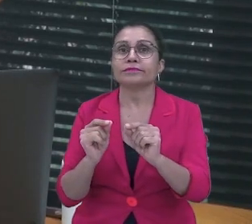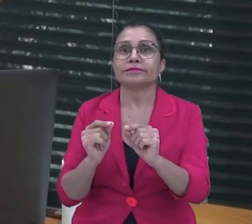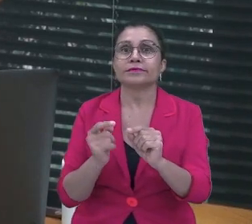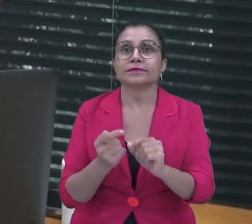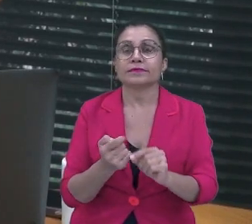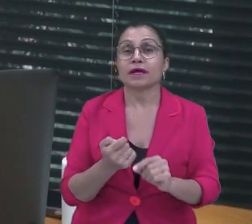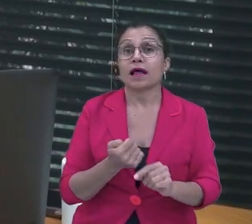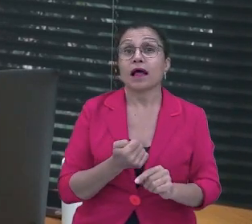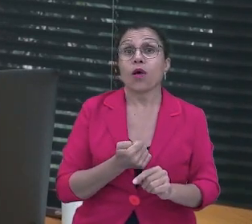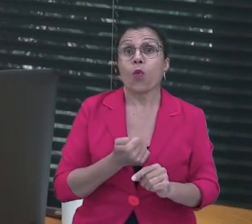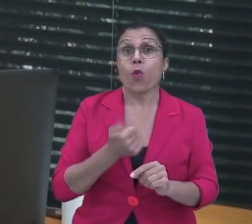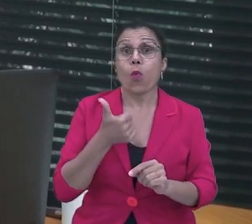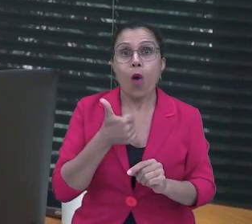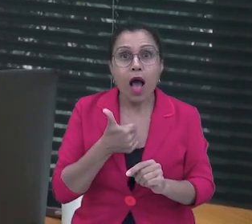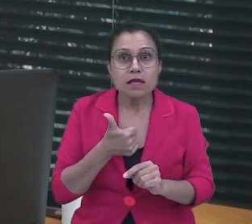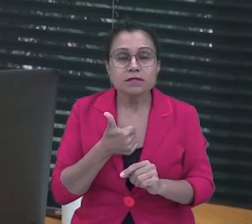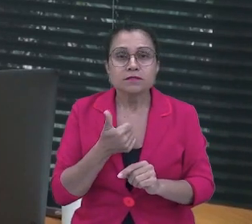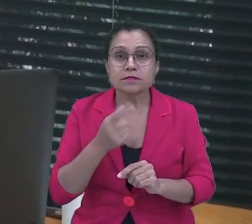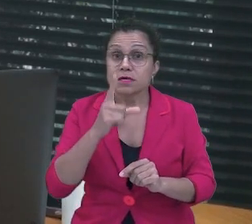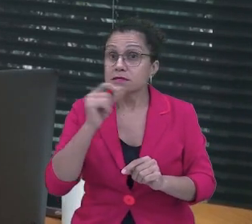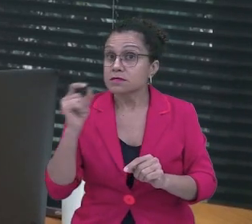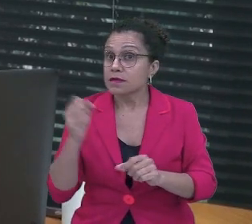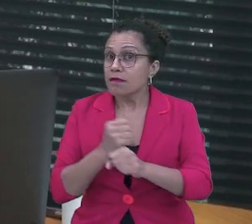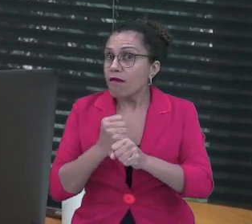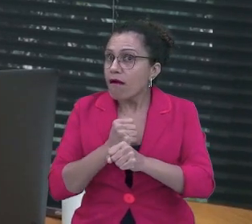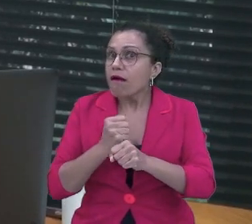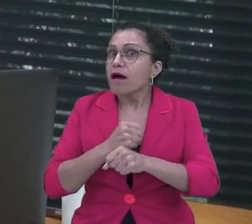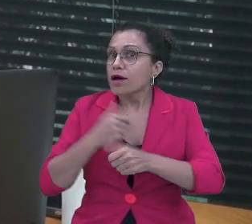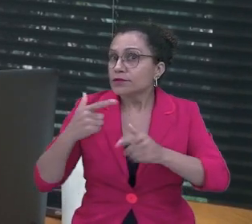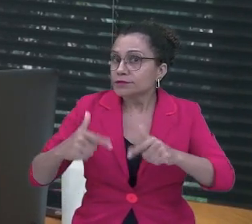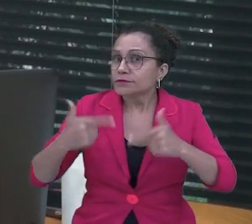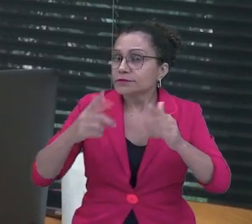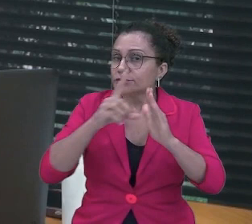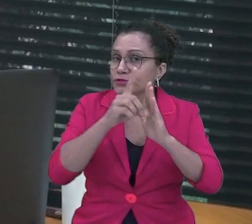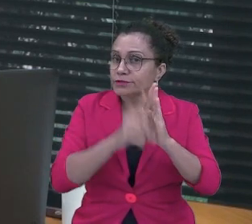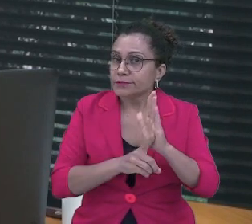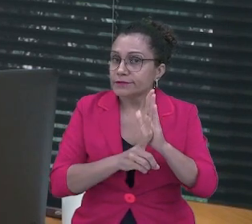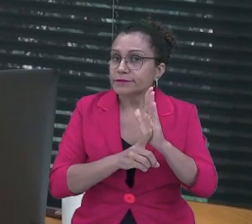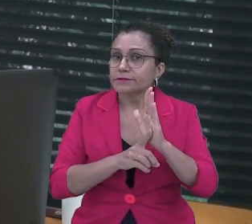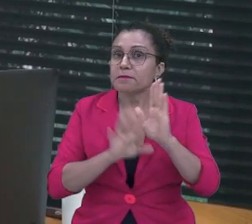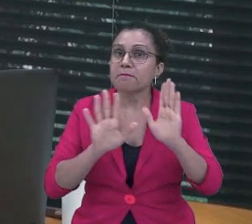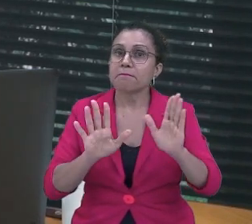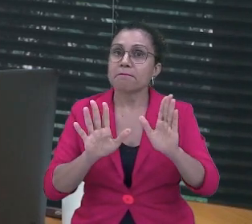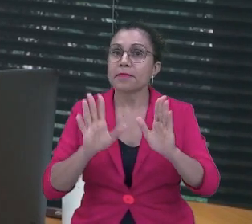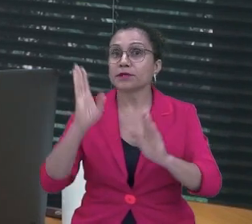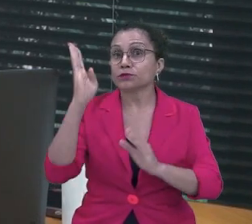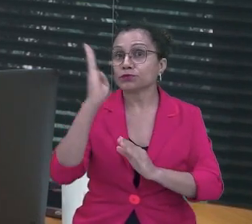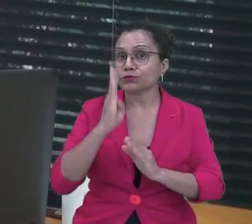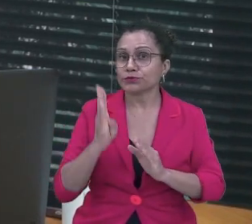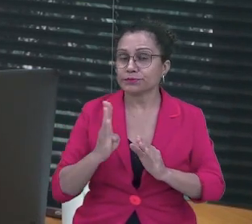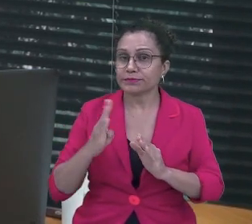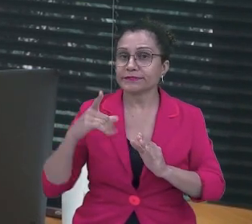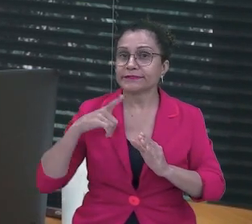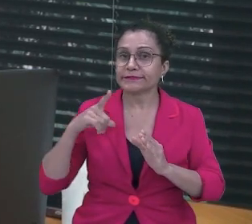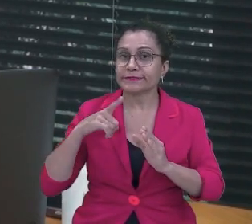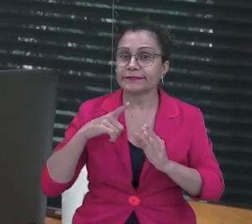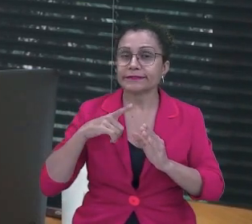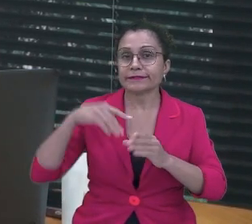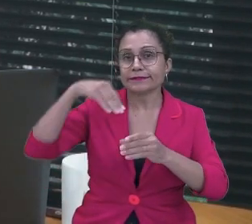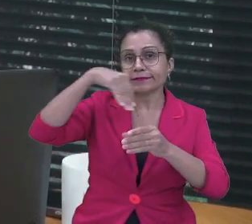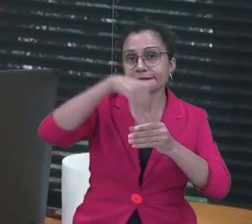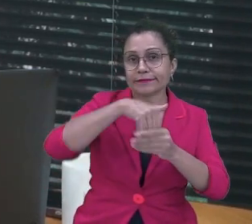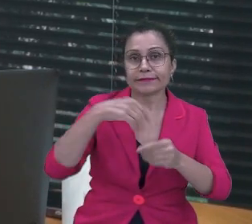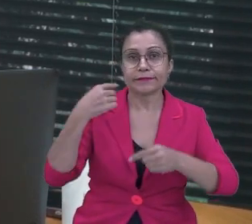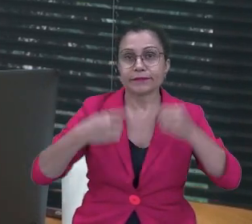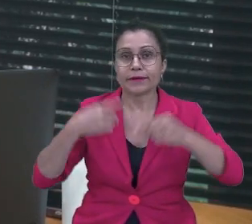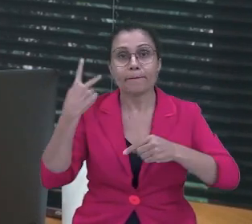século, né? 92 anos de conquista do direito ao voto. Mas o Brasil ainda ocupa a lista dos parlamentos com menos mulheres